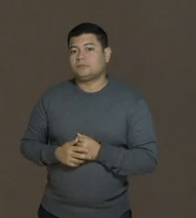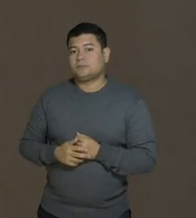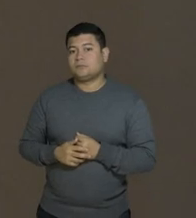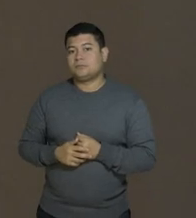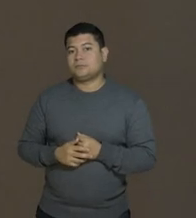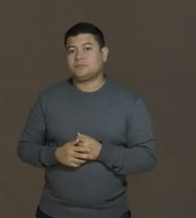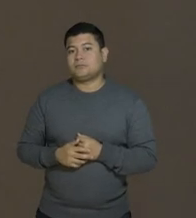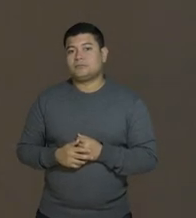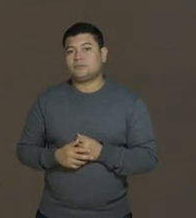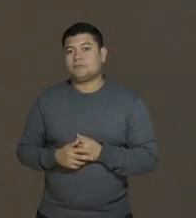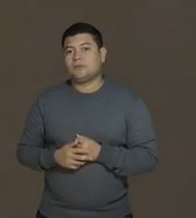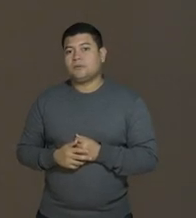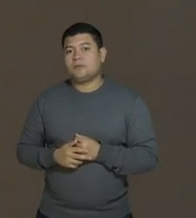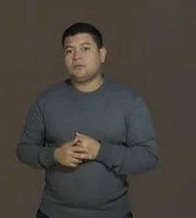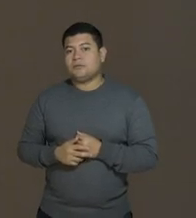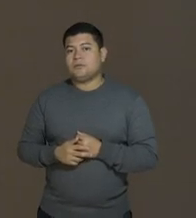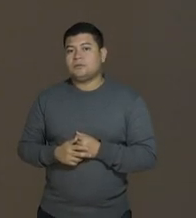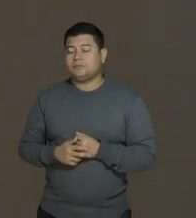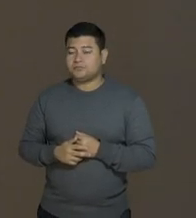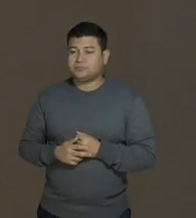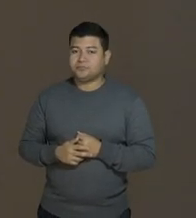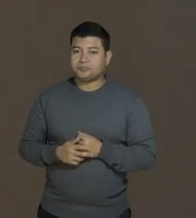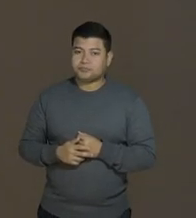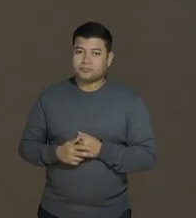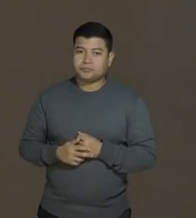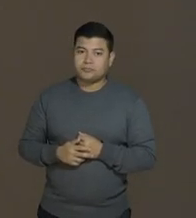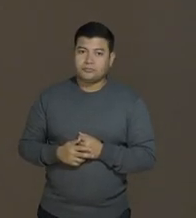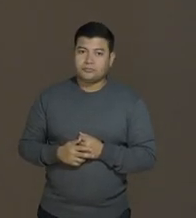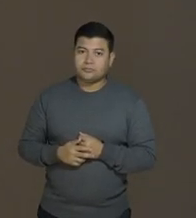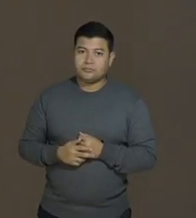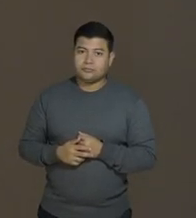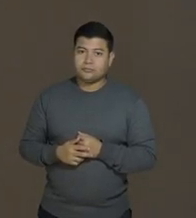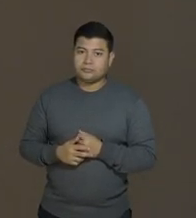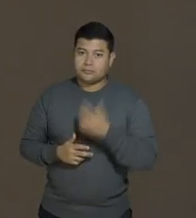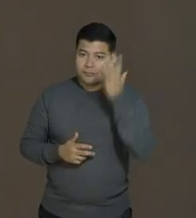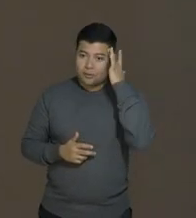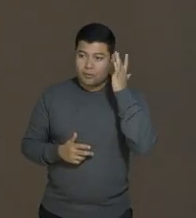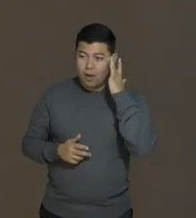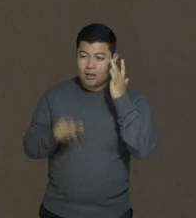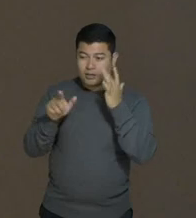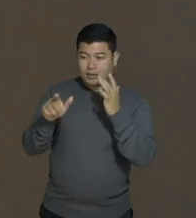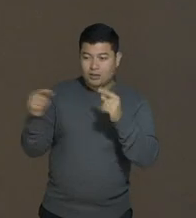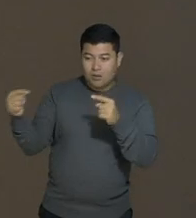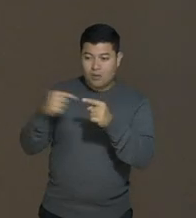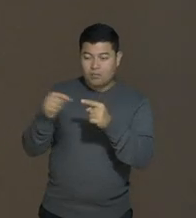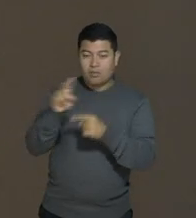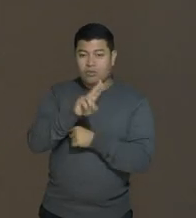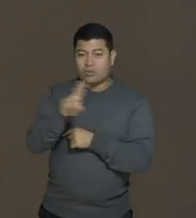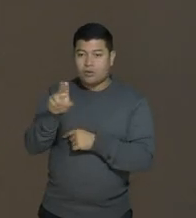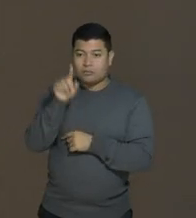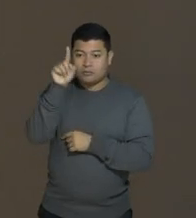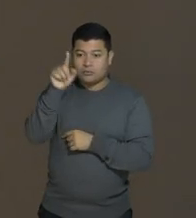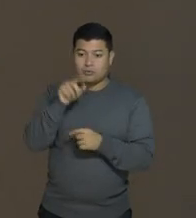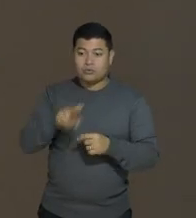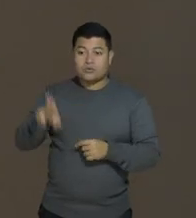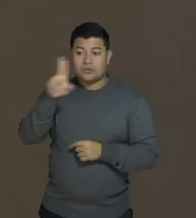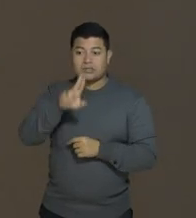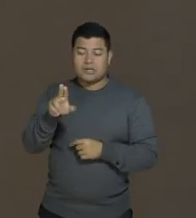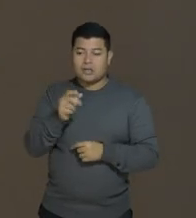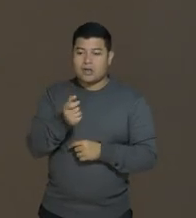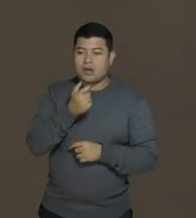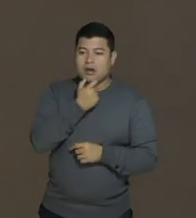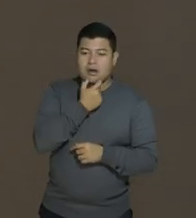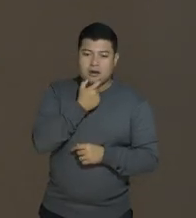Distexanfetamina. É o mesmo. Só que eu acho que esse nome é na Inglaterra, se eu não me engano. Porque